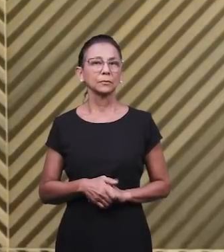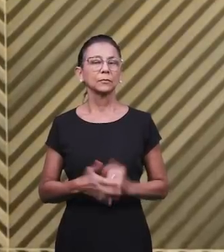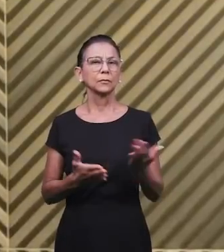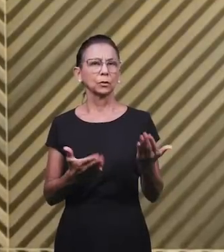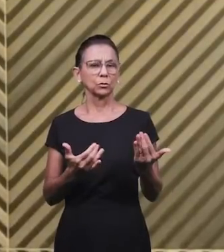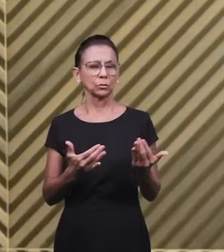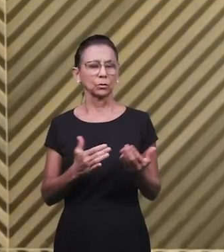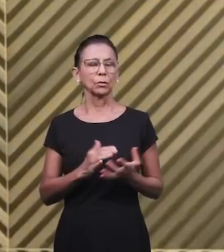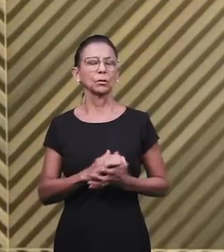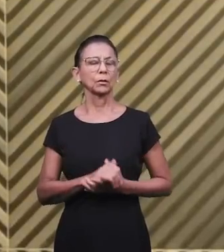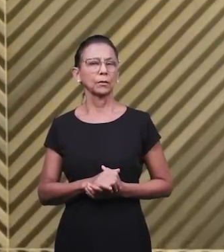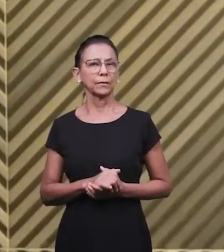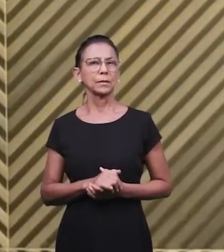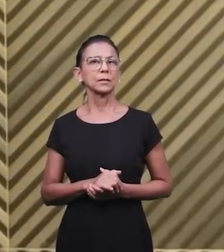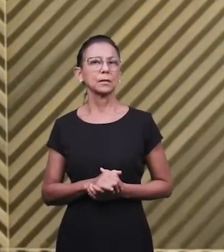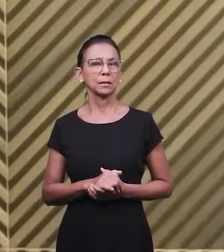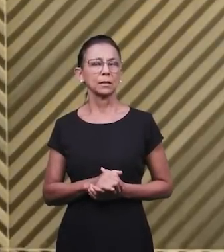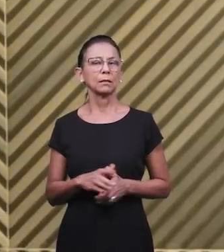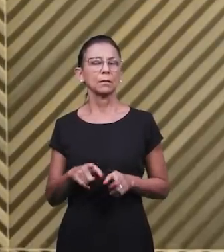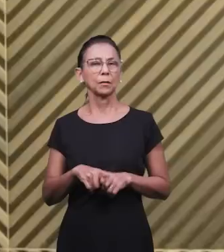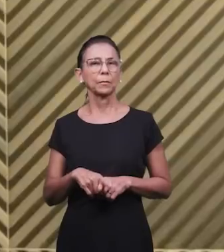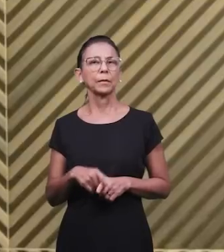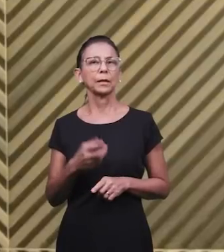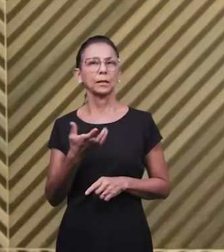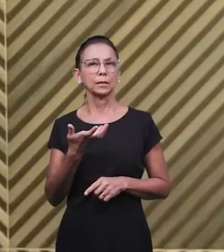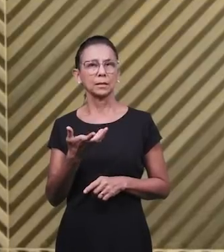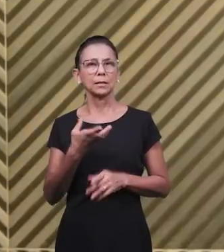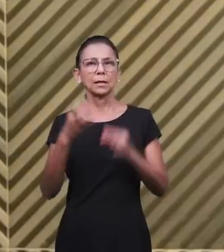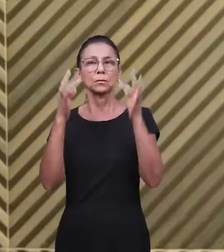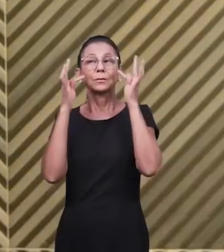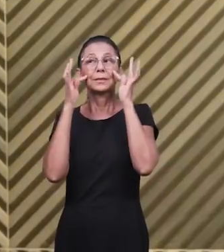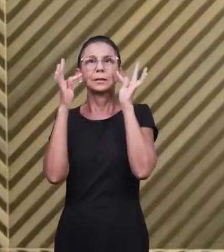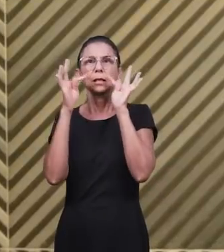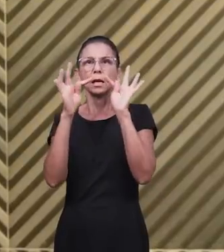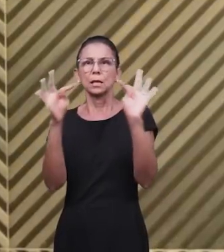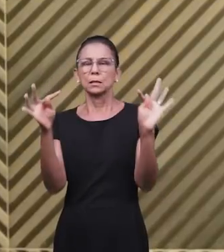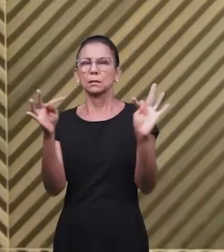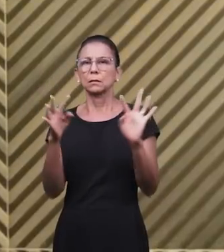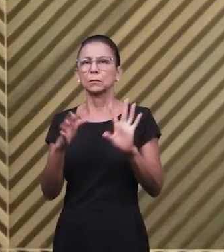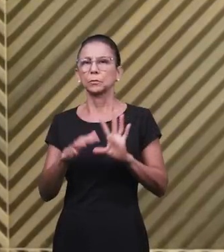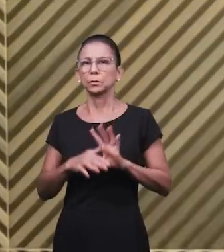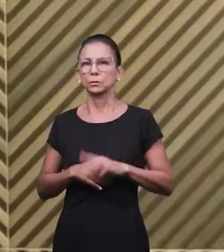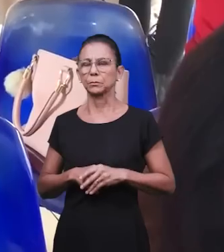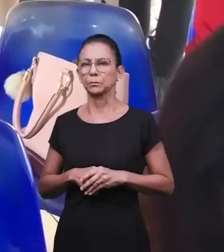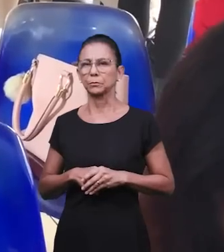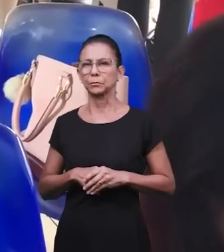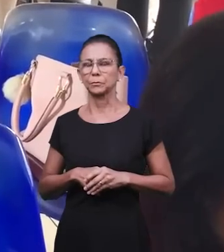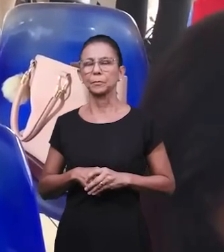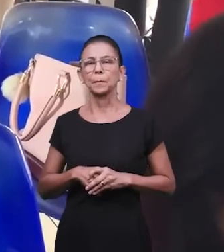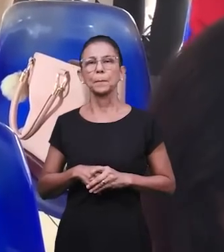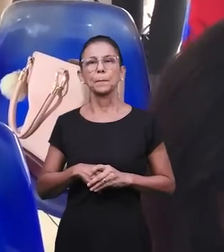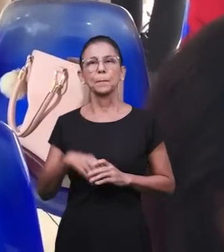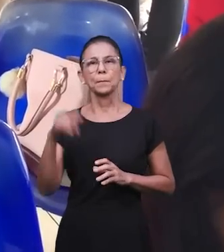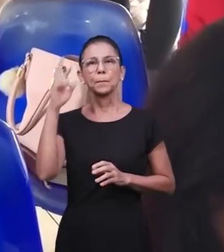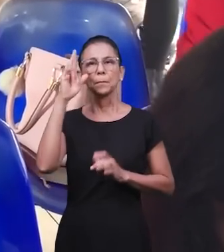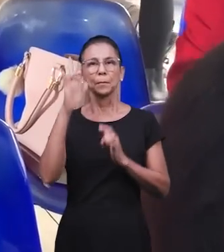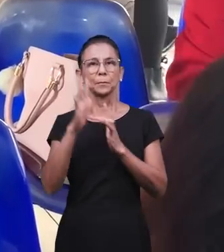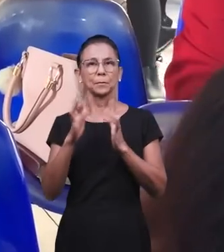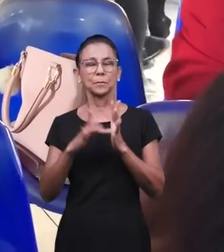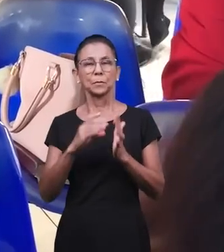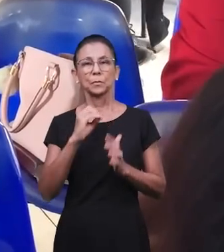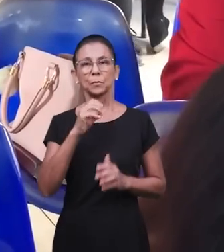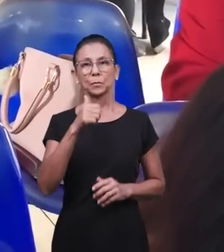fizeram questão de deixar o seu depoimento sobre este momento marcante em suas vidas. A paz do Senhor, irmãos, tudo